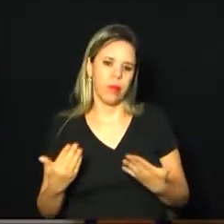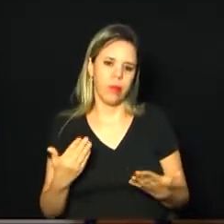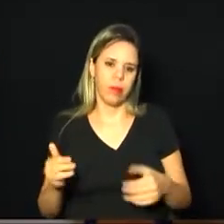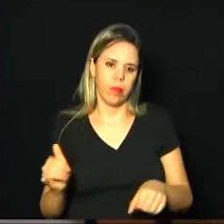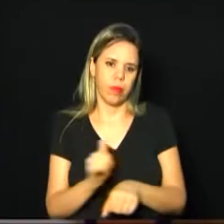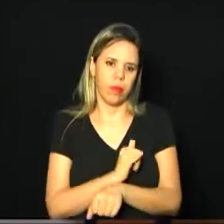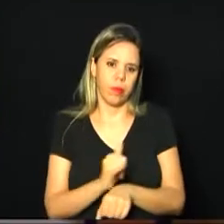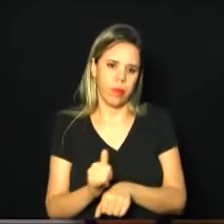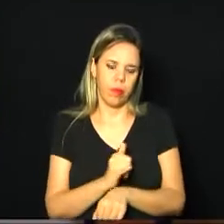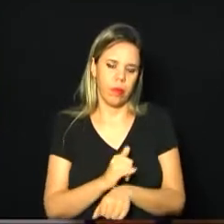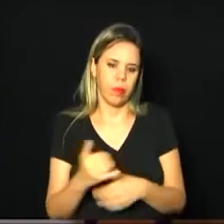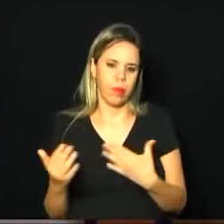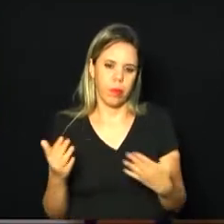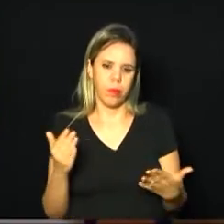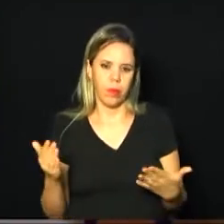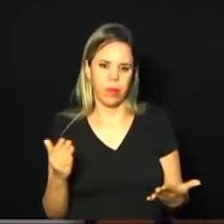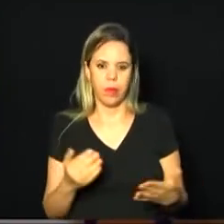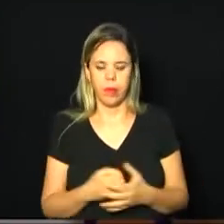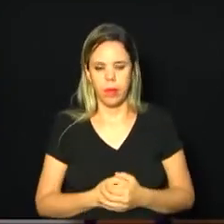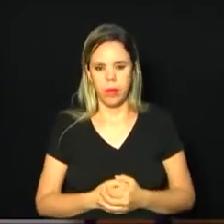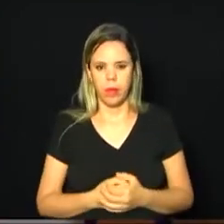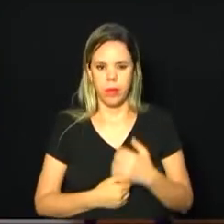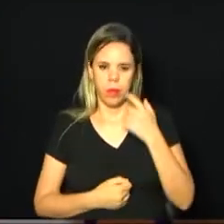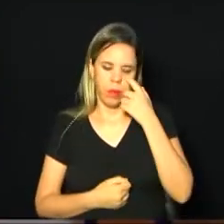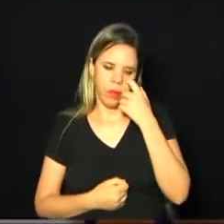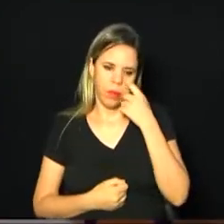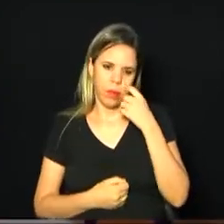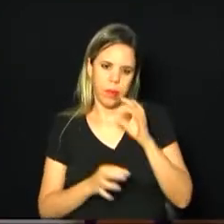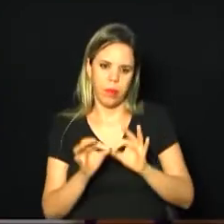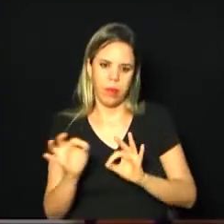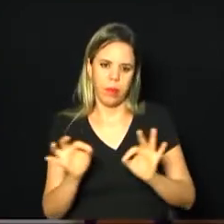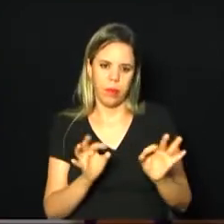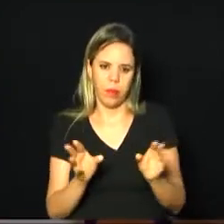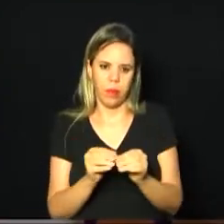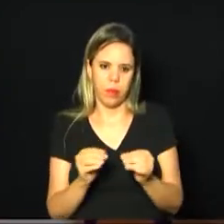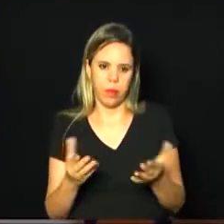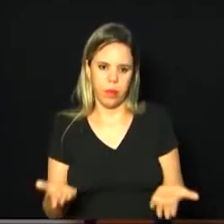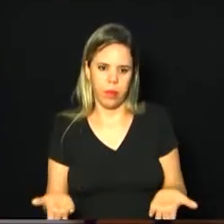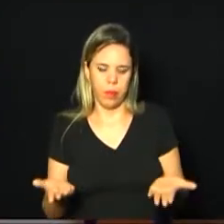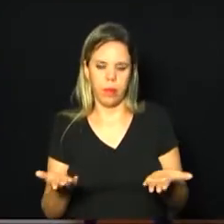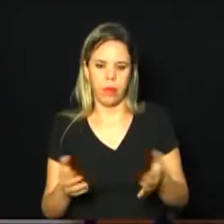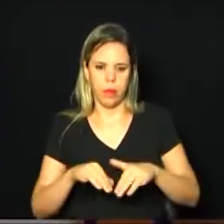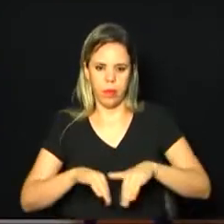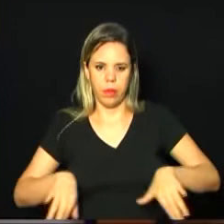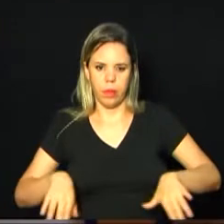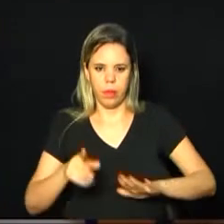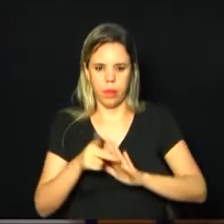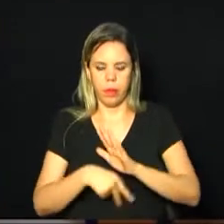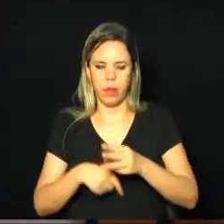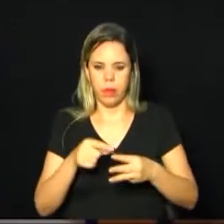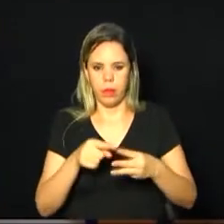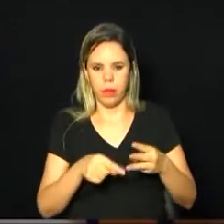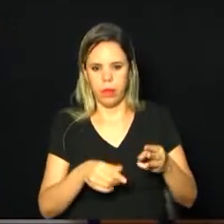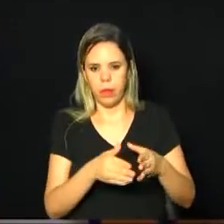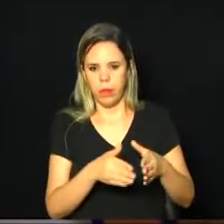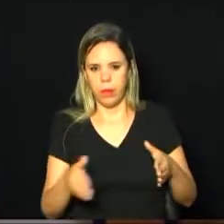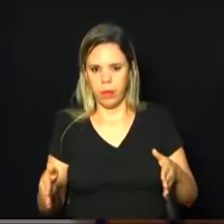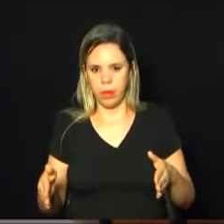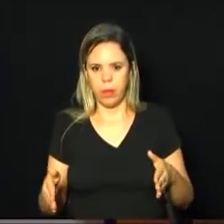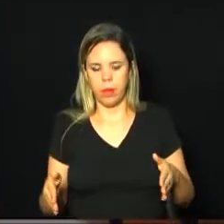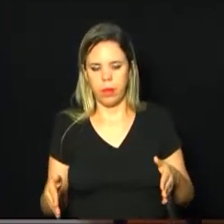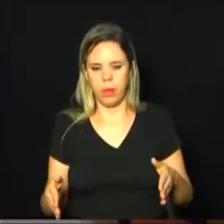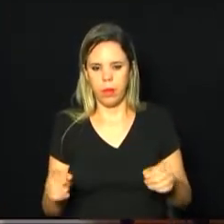a alternativa Qual foi a a aritmética que eles fizeram dividir o projeto em três etapas